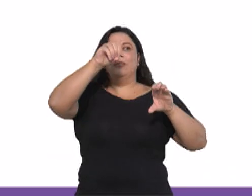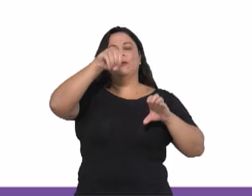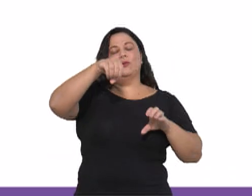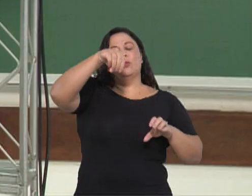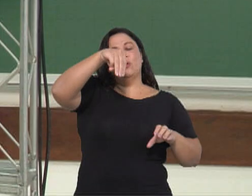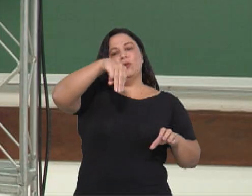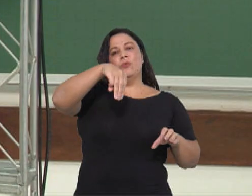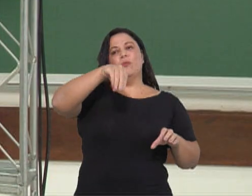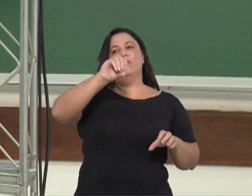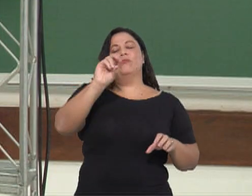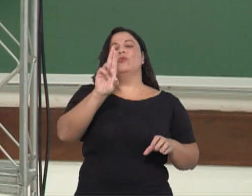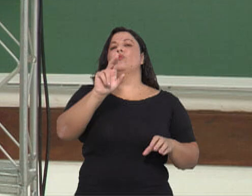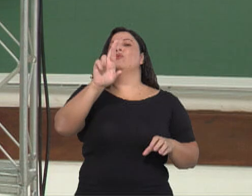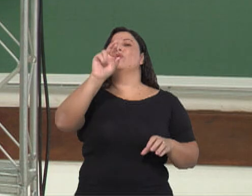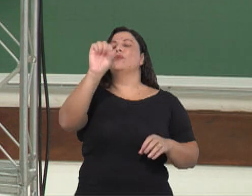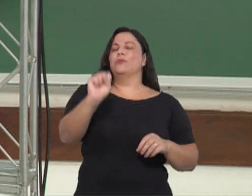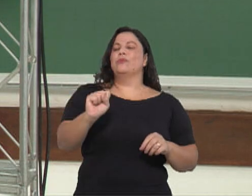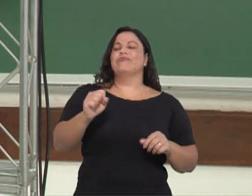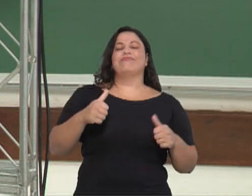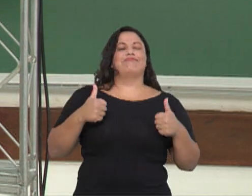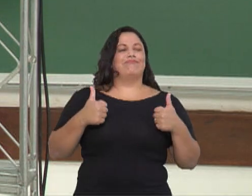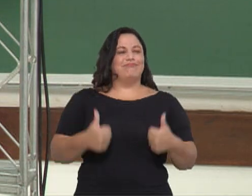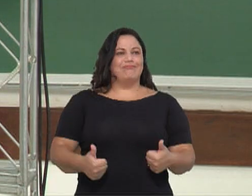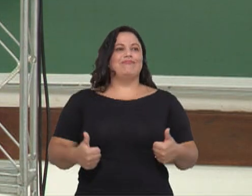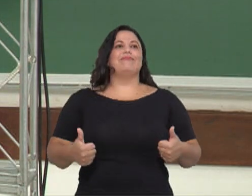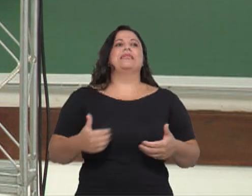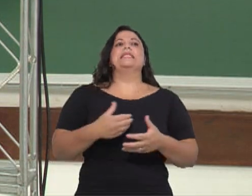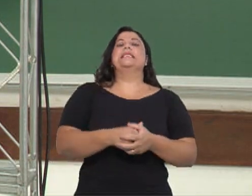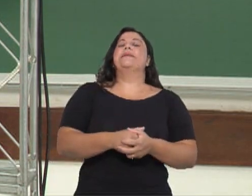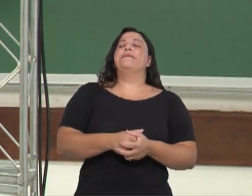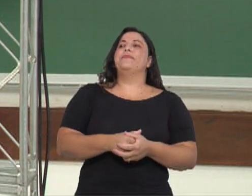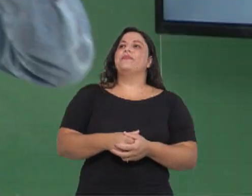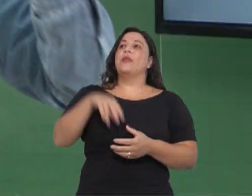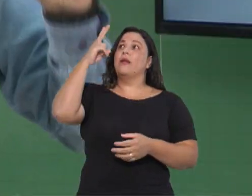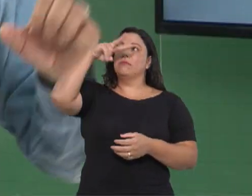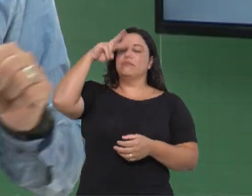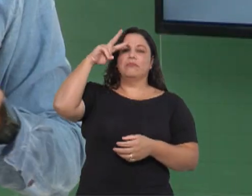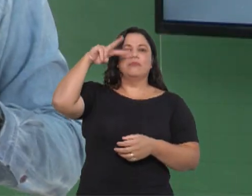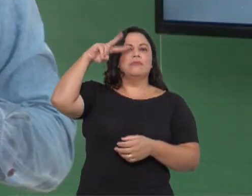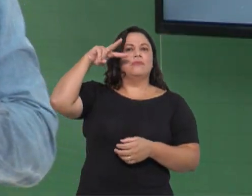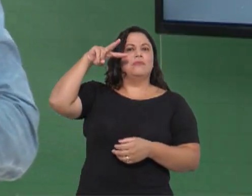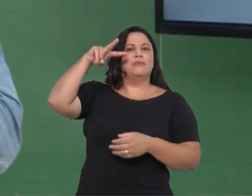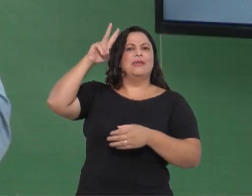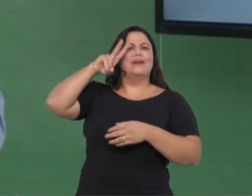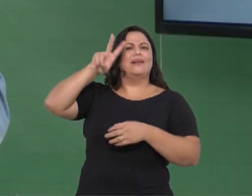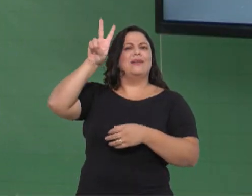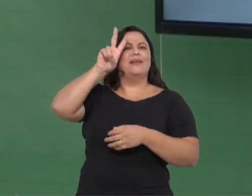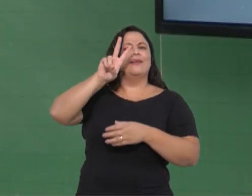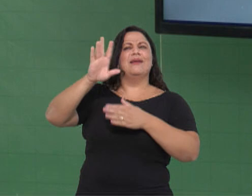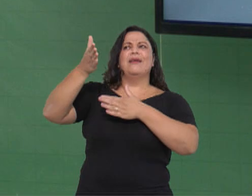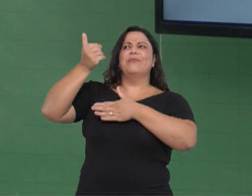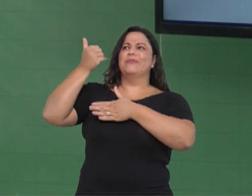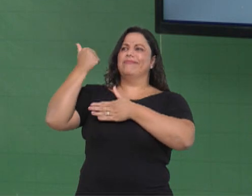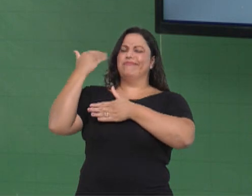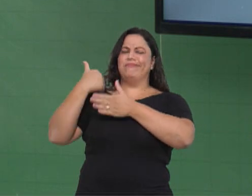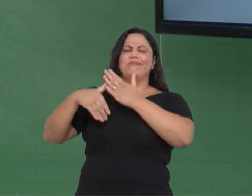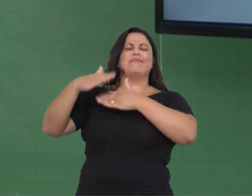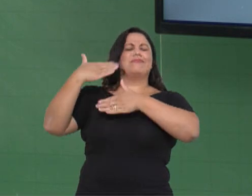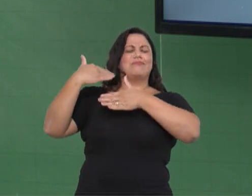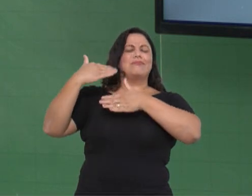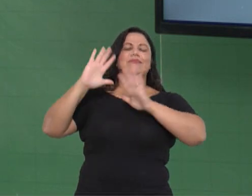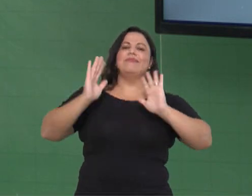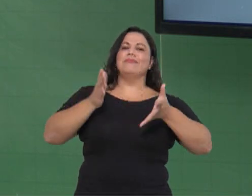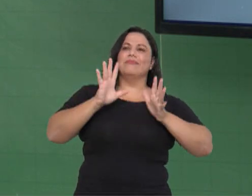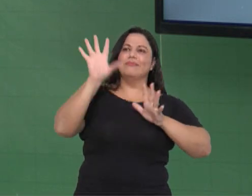mouros. Muito bem. Vamos agora retomar um pouquinho do que a gente aprendeu, porque estamos chegando já